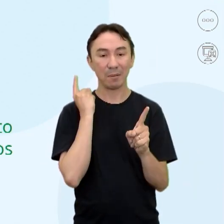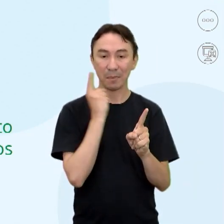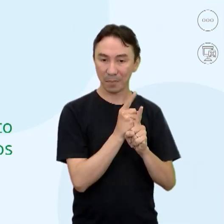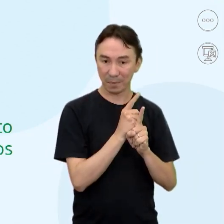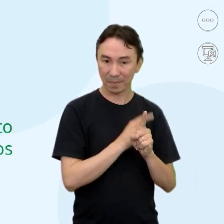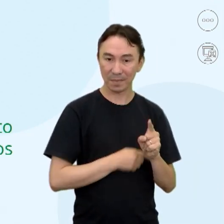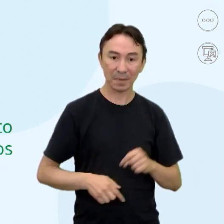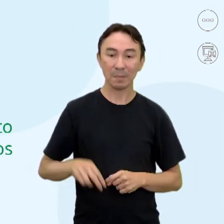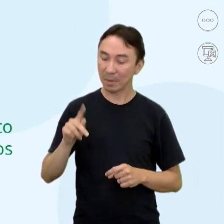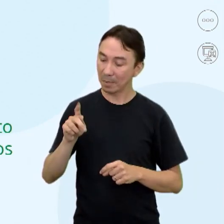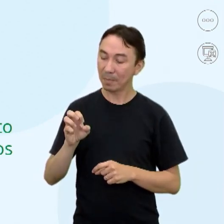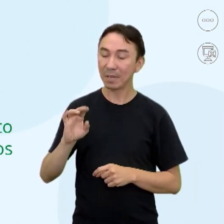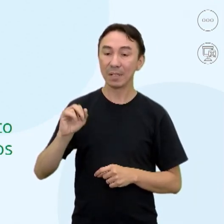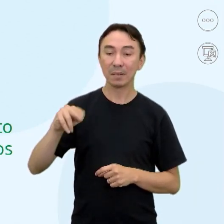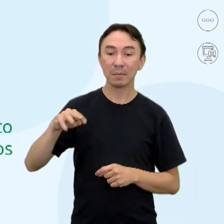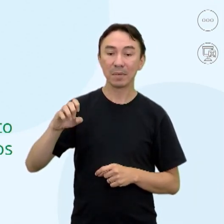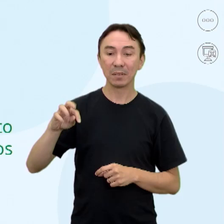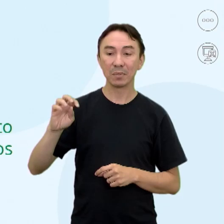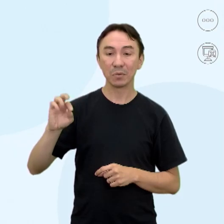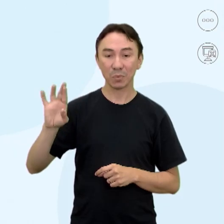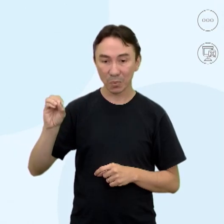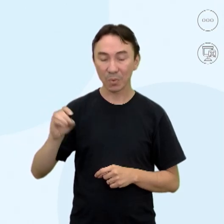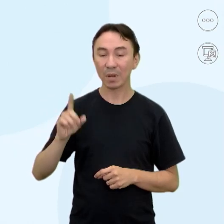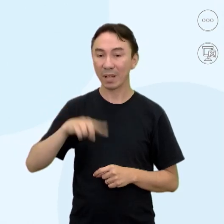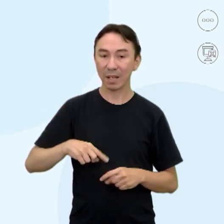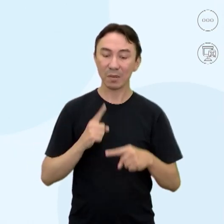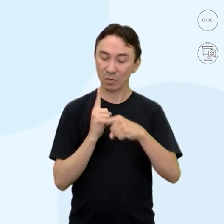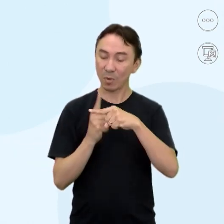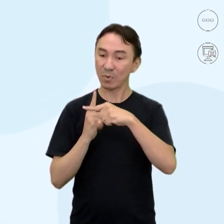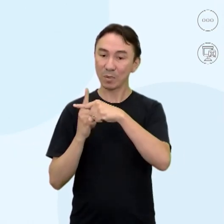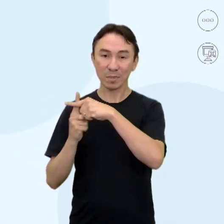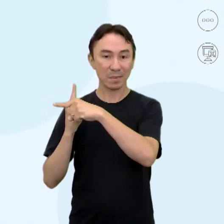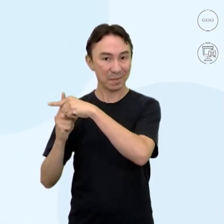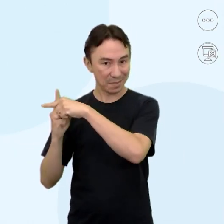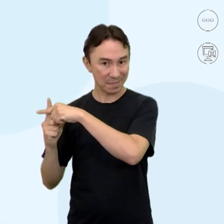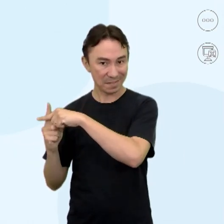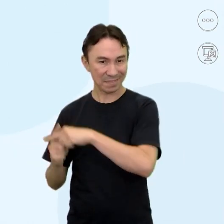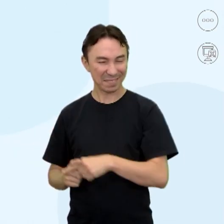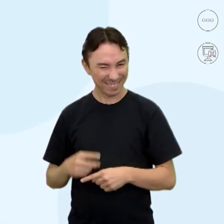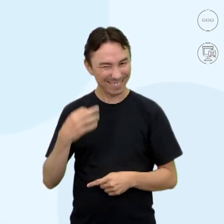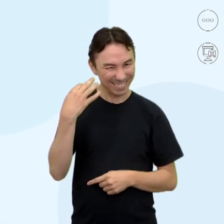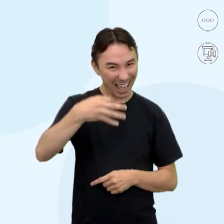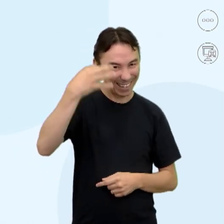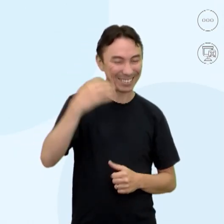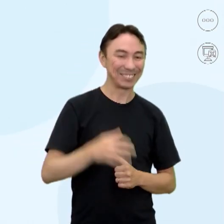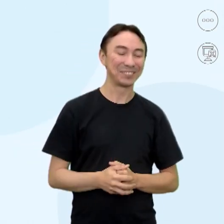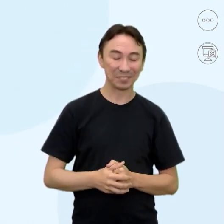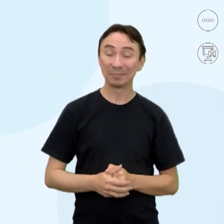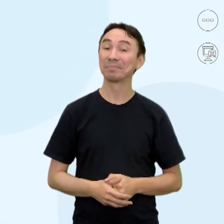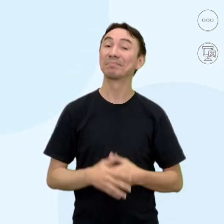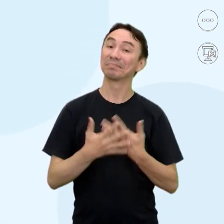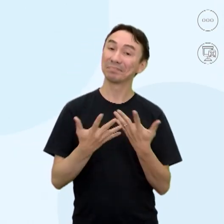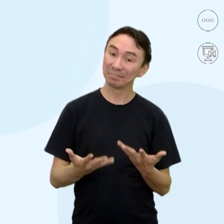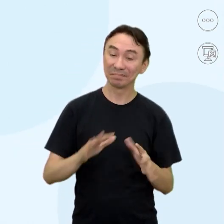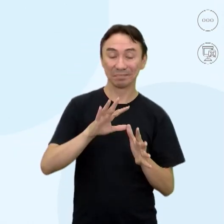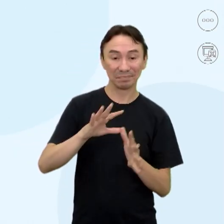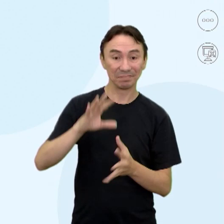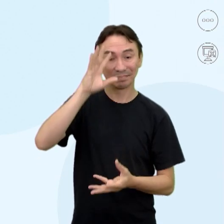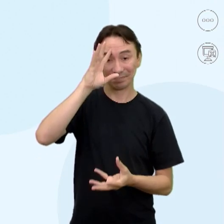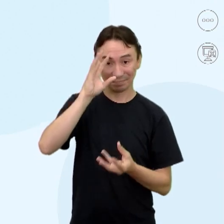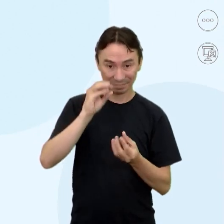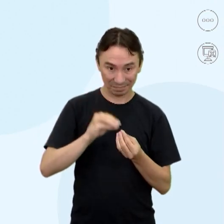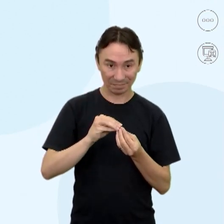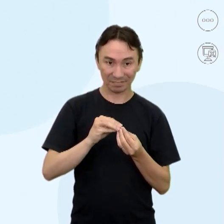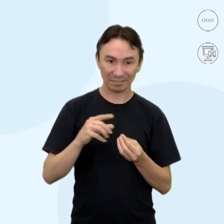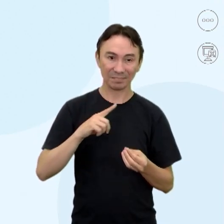pela soma das medidas aí de todo mundo, de todos os lados aí. Tá certo? Então, pensando nisso,